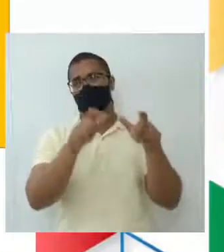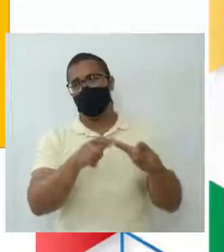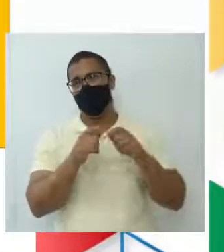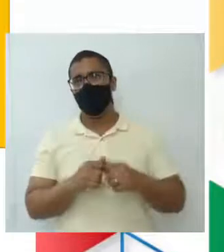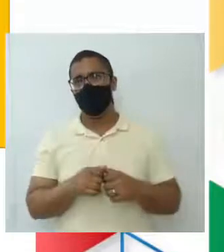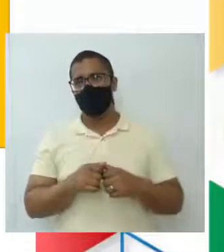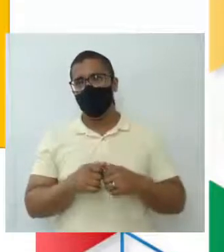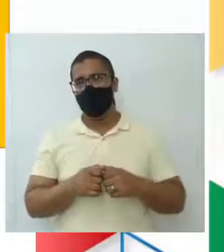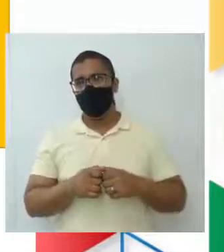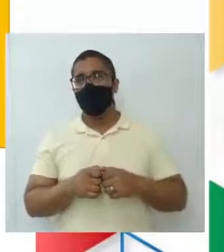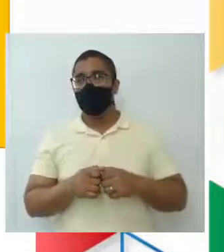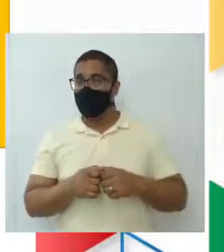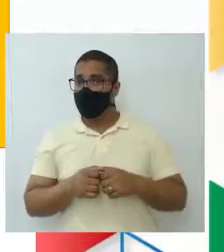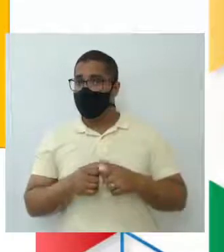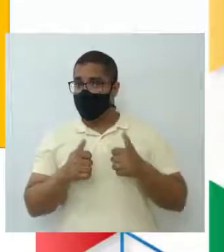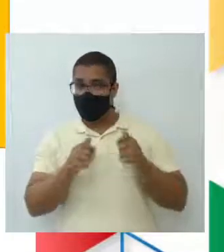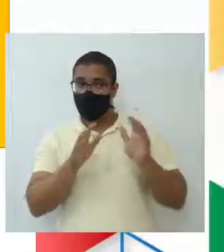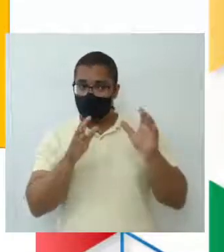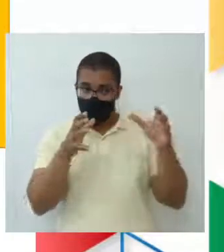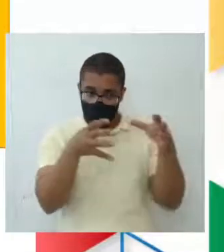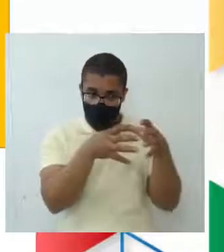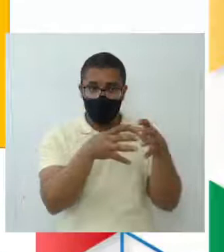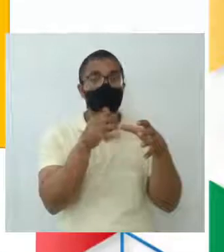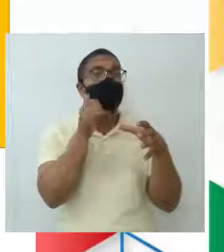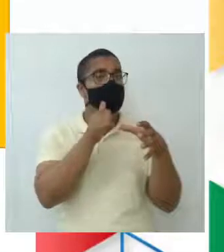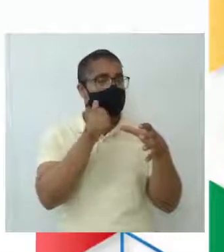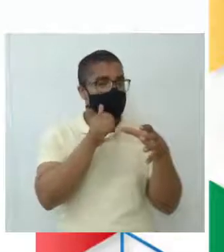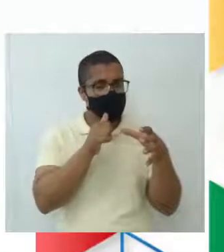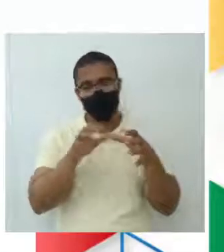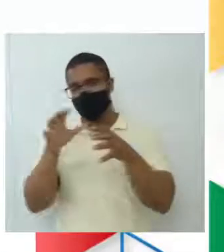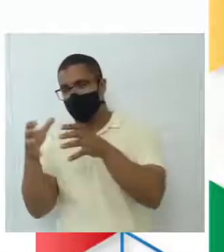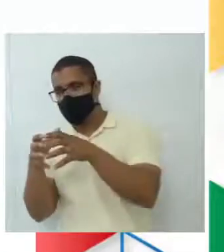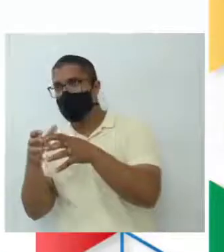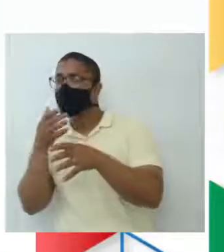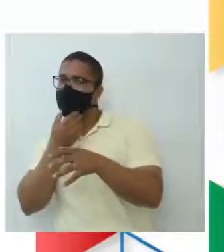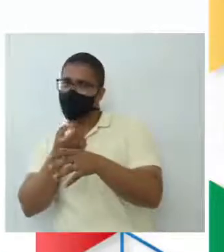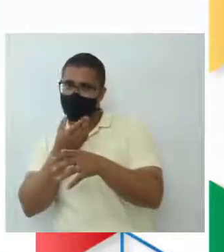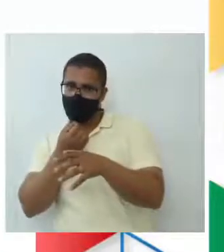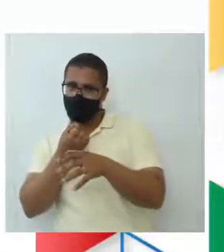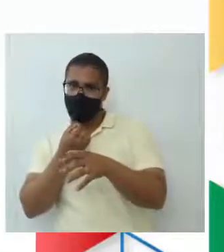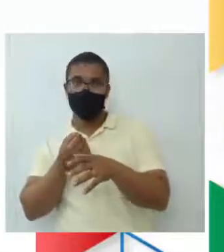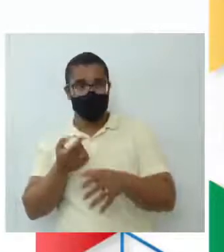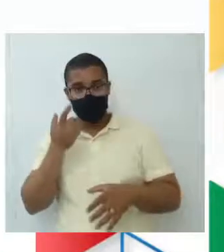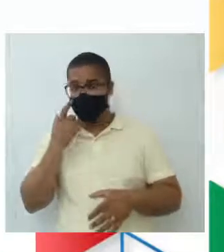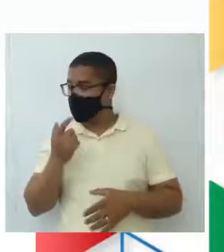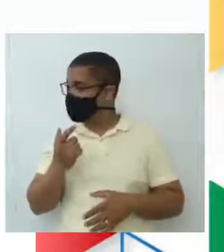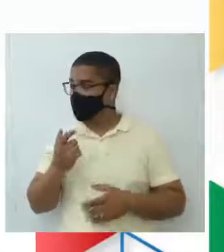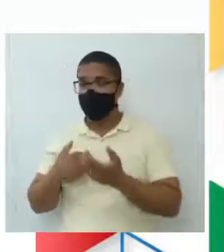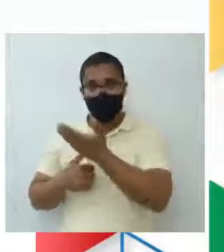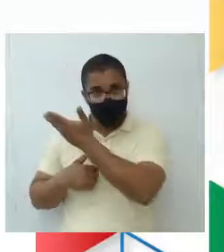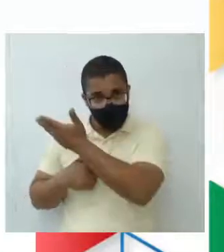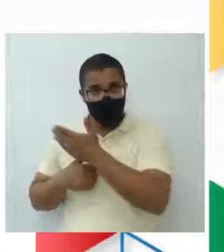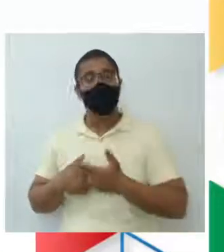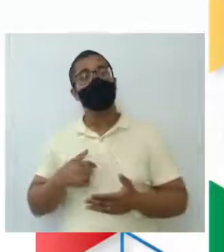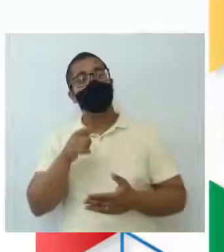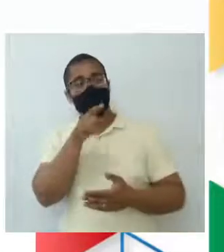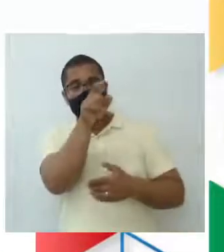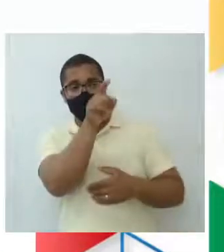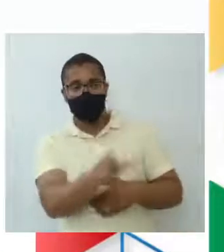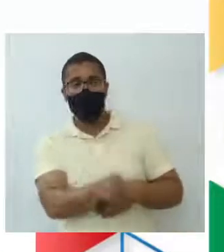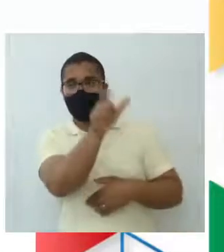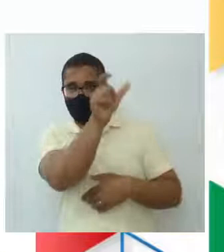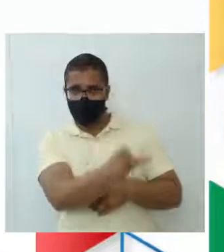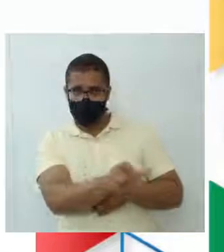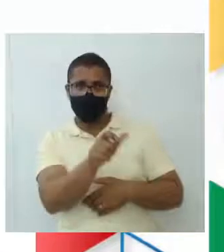só, então nós temos o ramo feminino e o ramo masculino dos franciscanos. Trago para vocês uma representação de